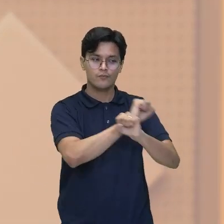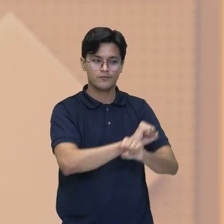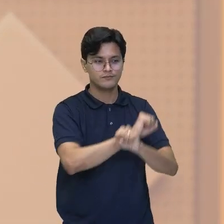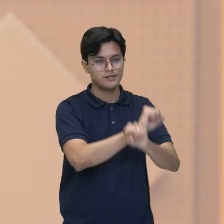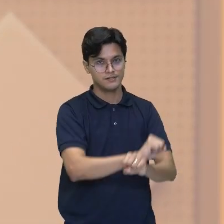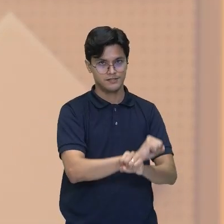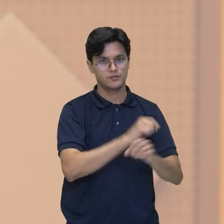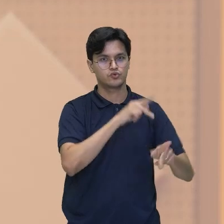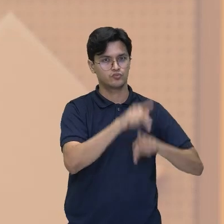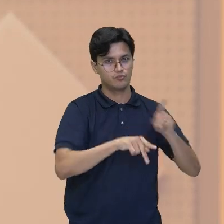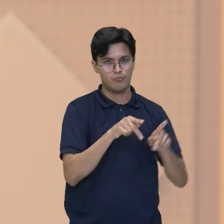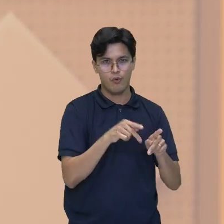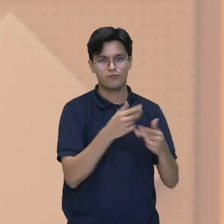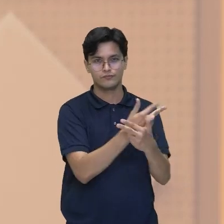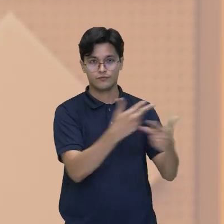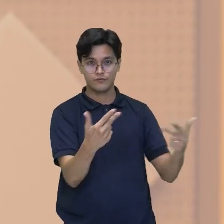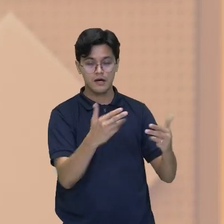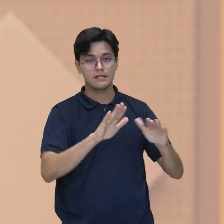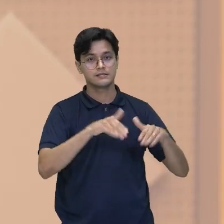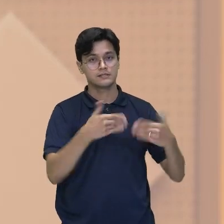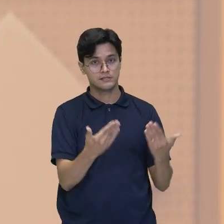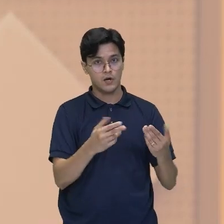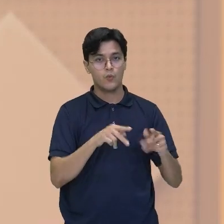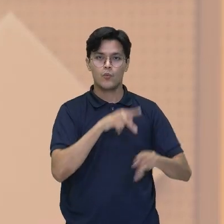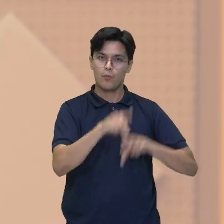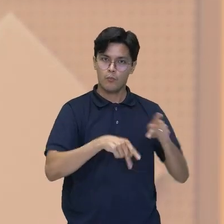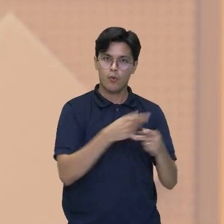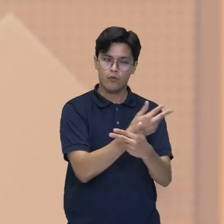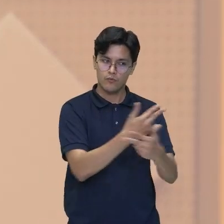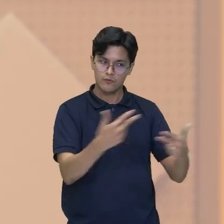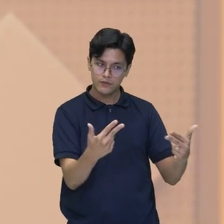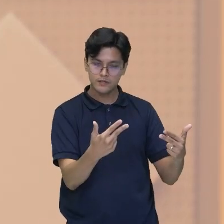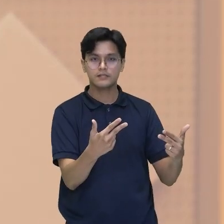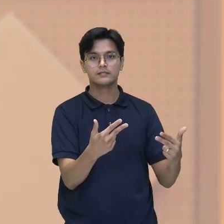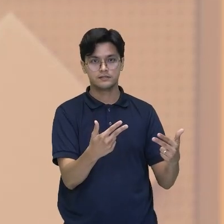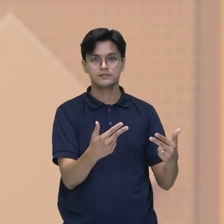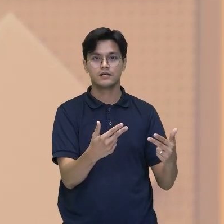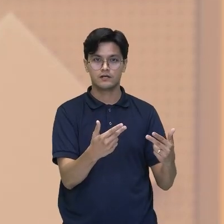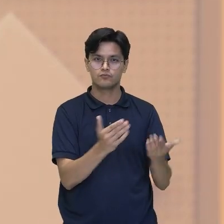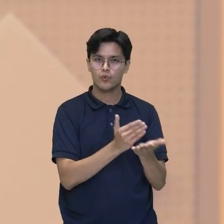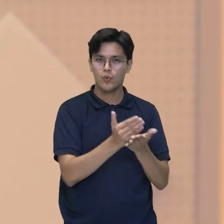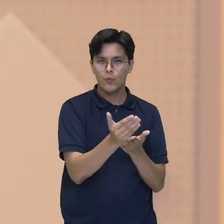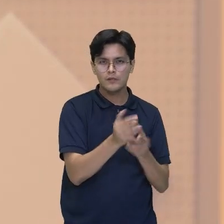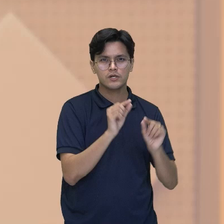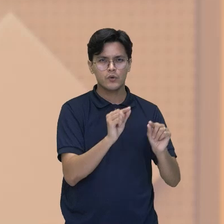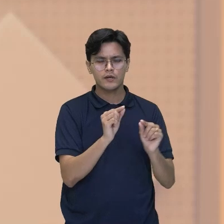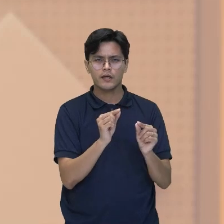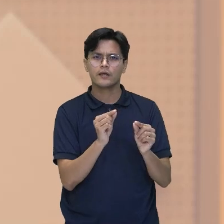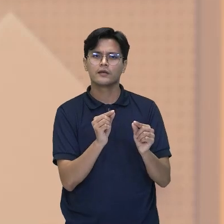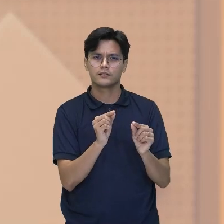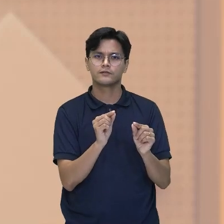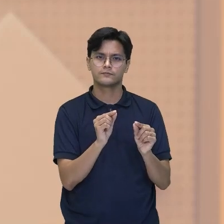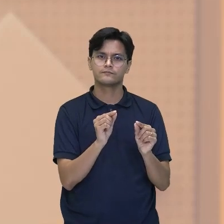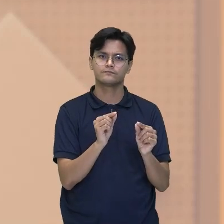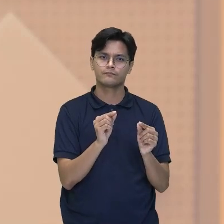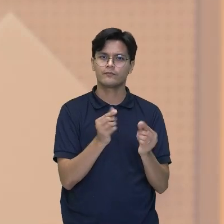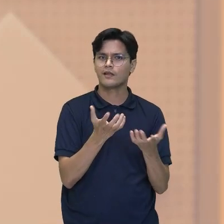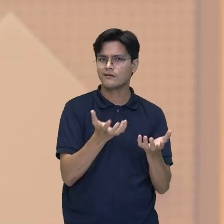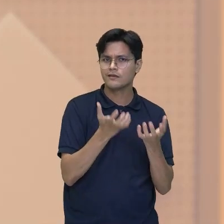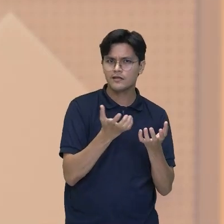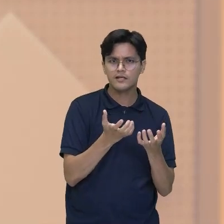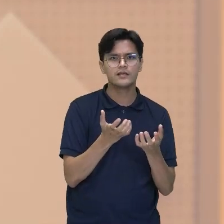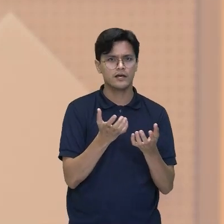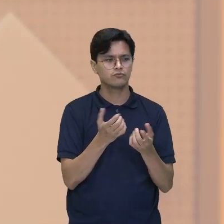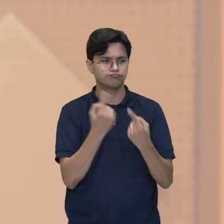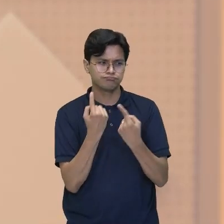povos. Então esses povos que estavam subjugados a Montezuma vão começar a querer vamos dizer, uma certa